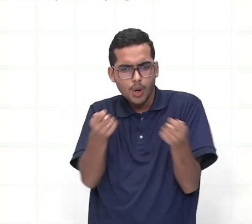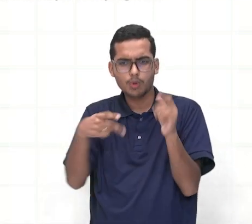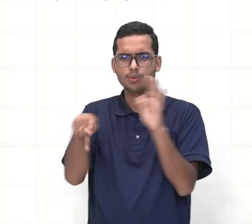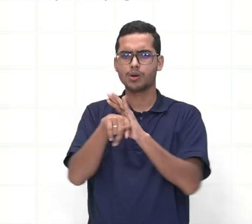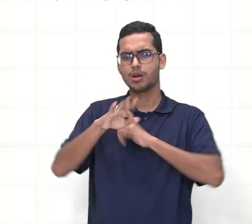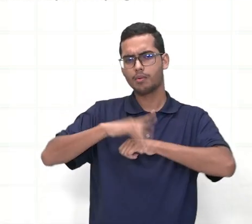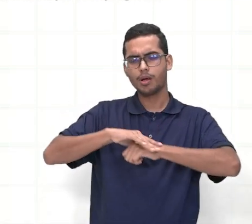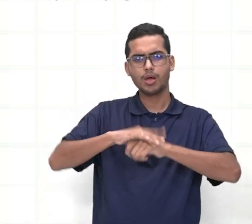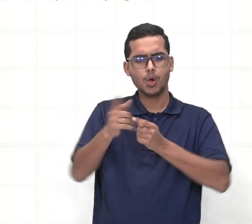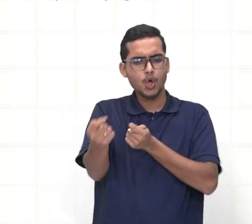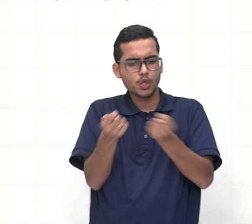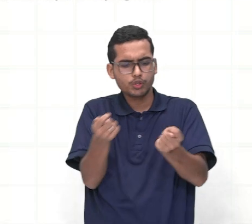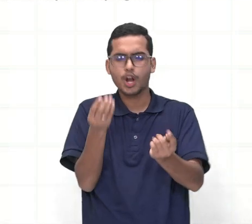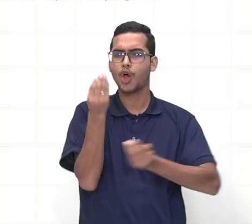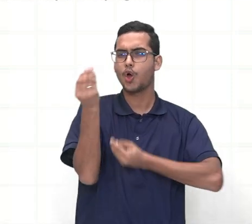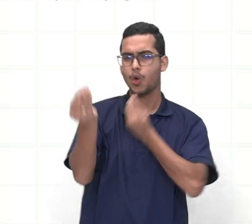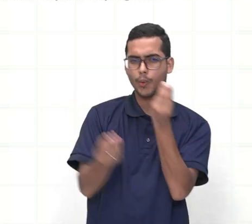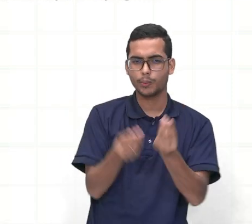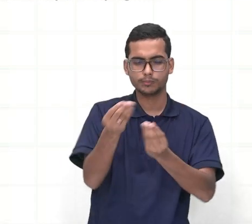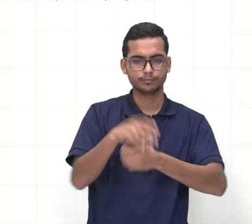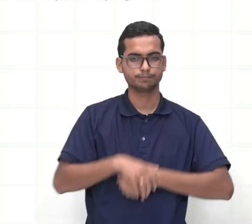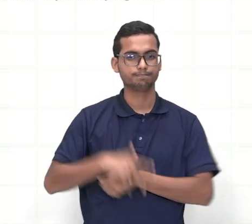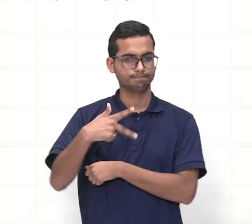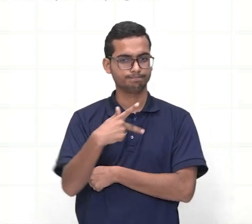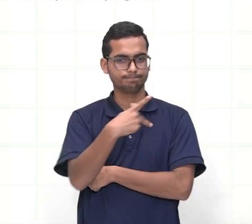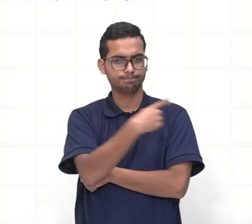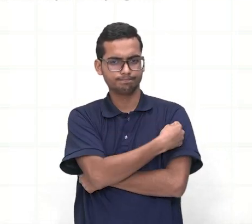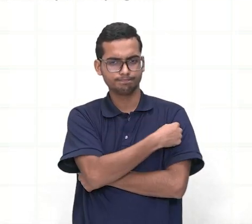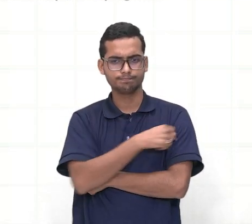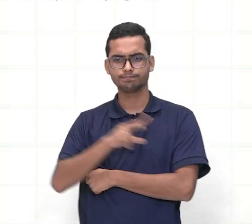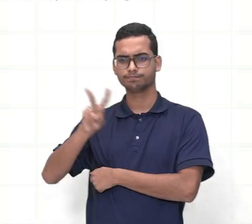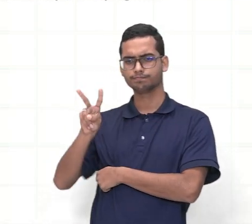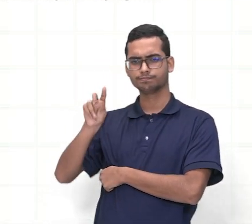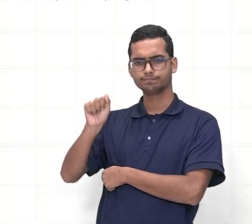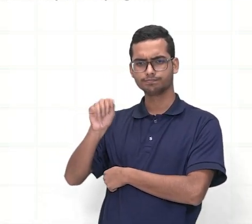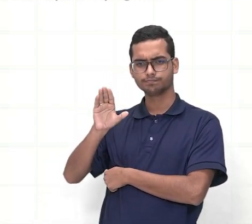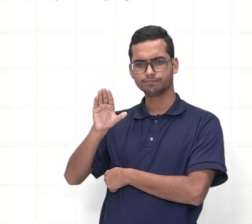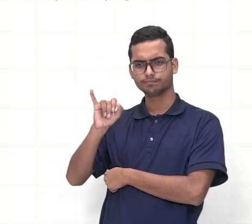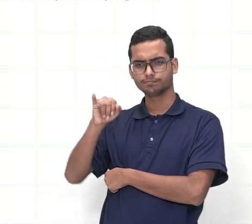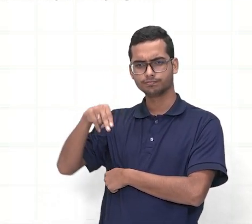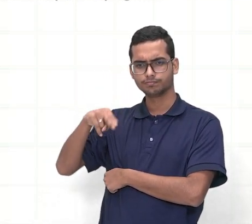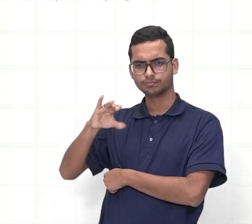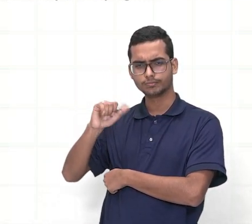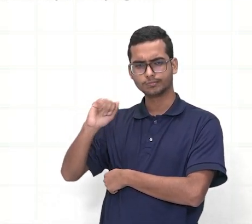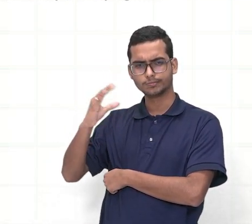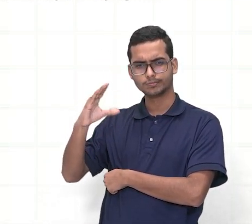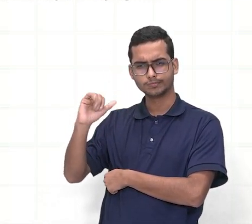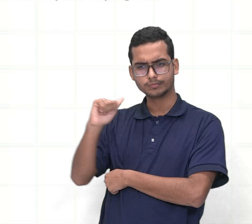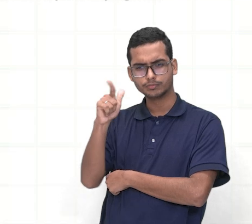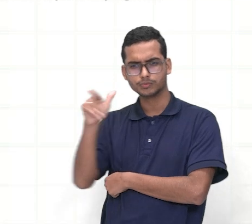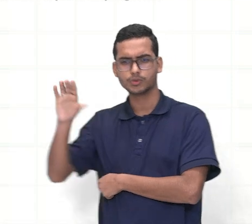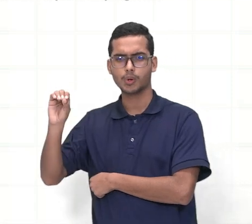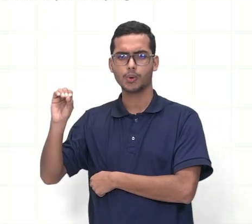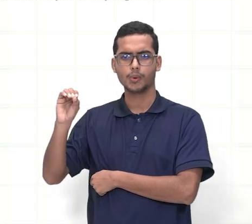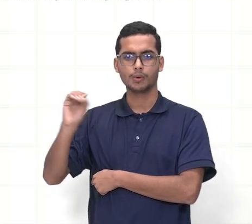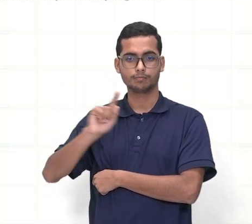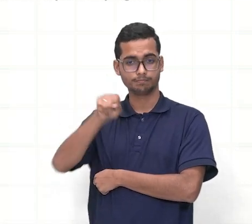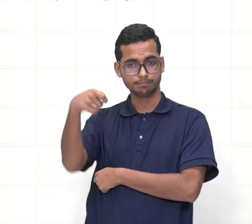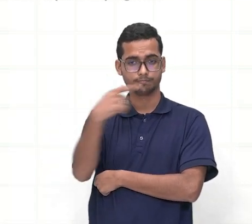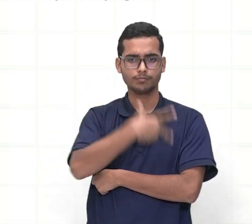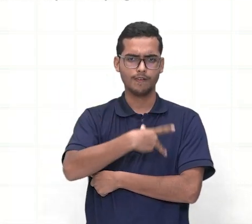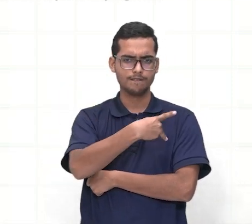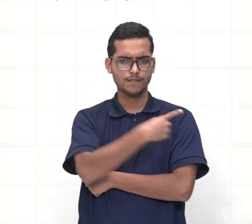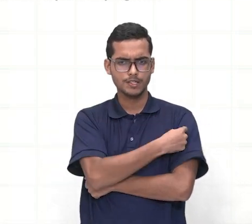nós controlamos? A vacinação. A vacinação é algo muito